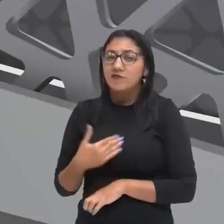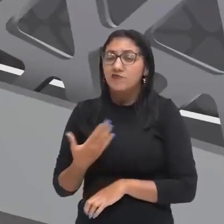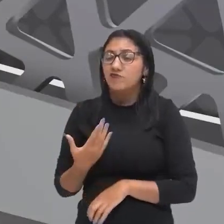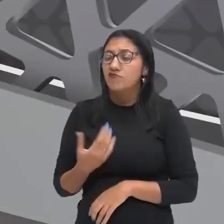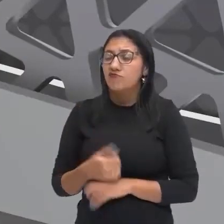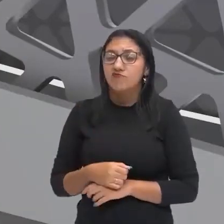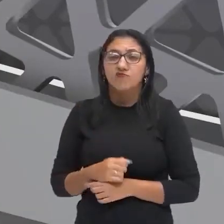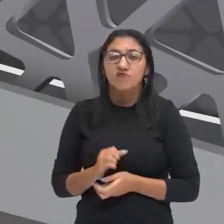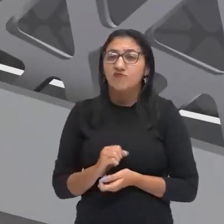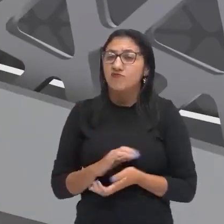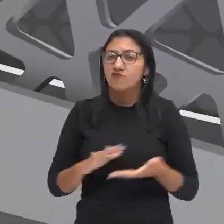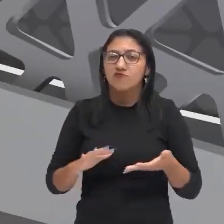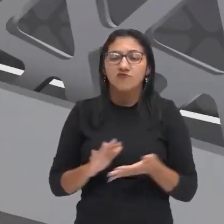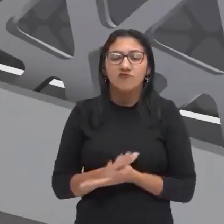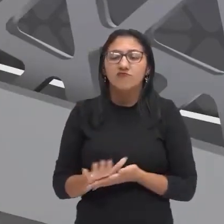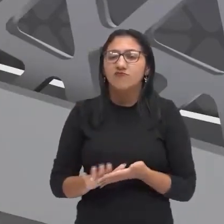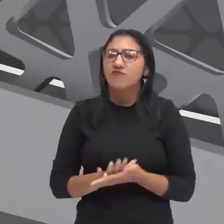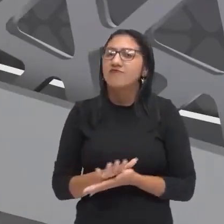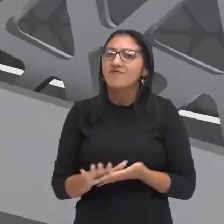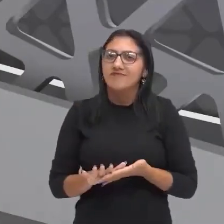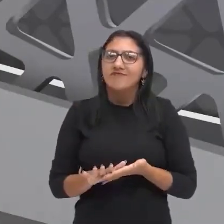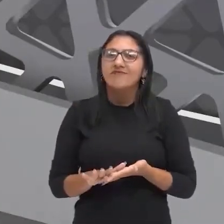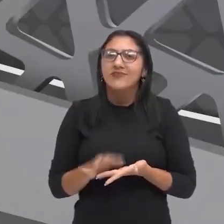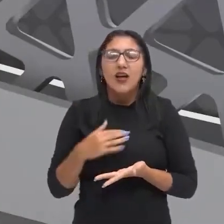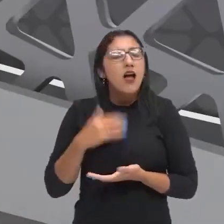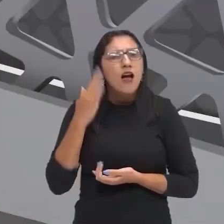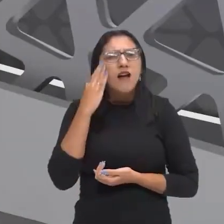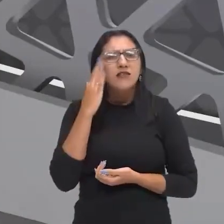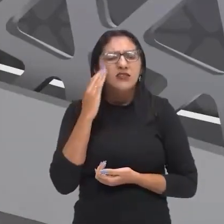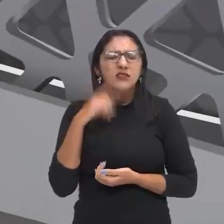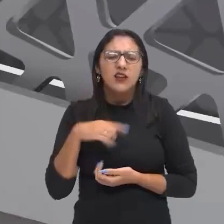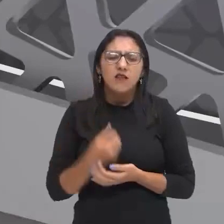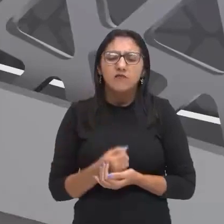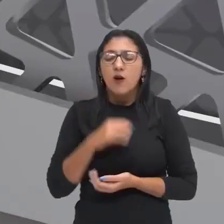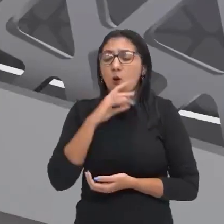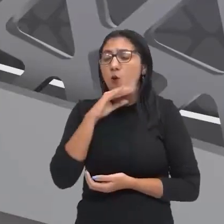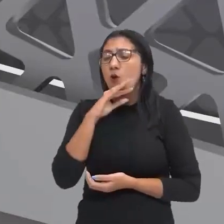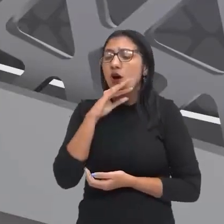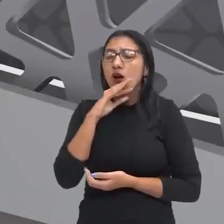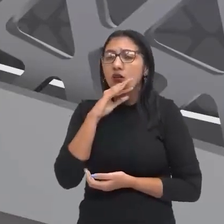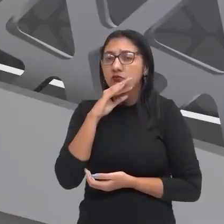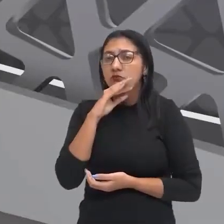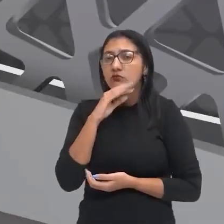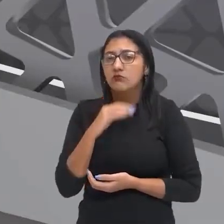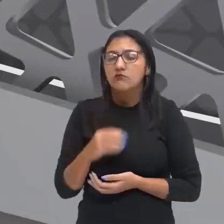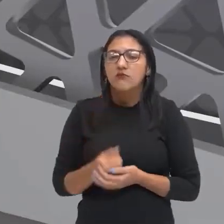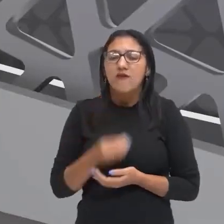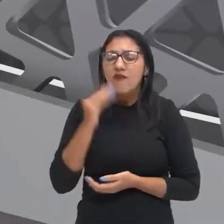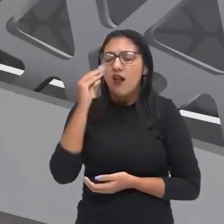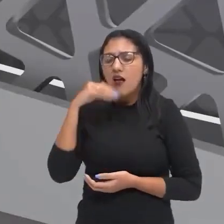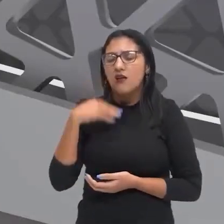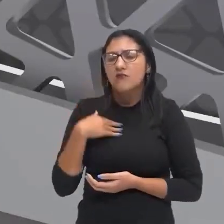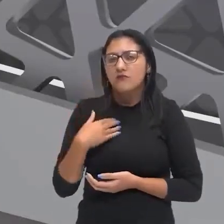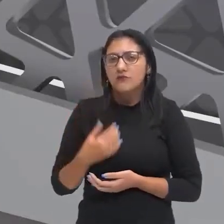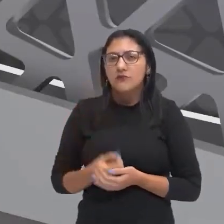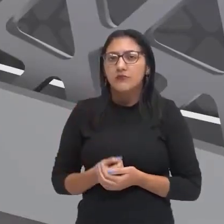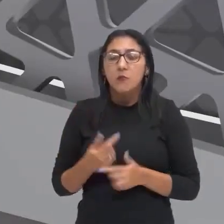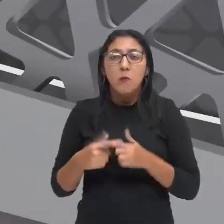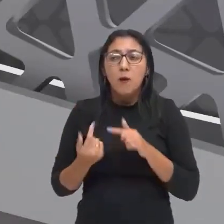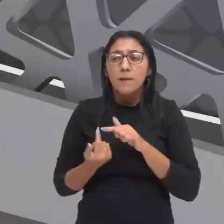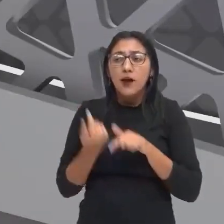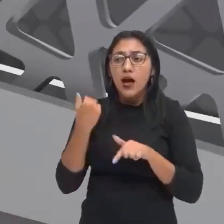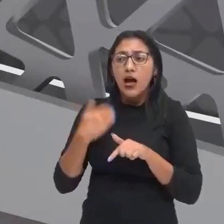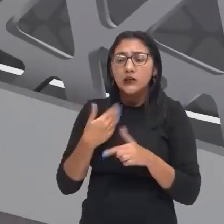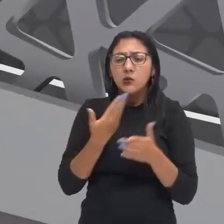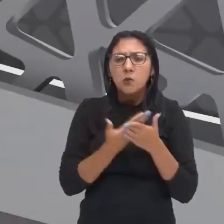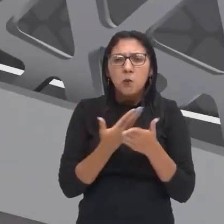tantas habilidades. E eu sabia que isso era um ponto fraco, até porque, quando eu estudava, sempre havia